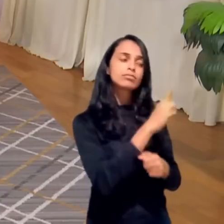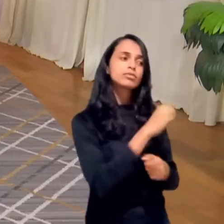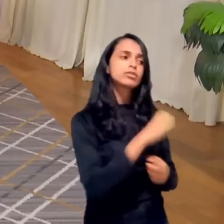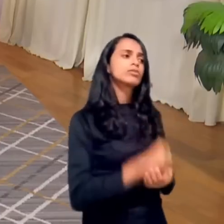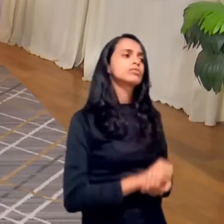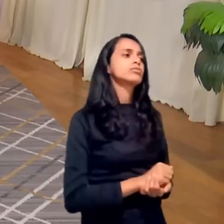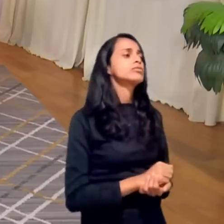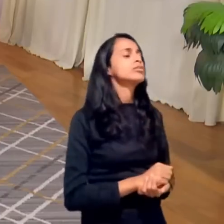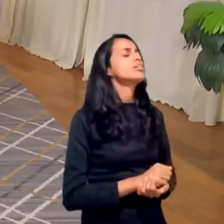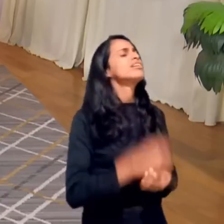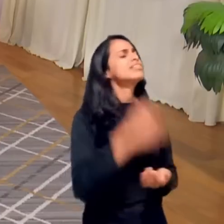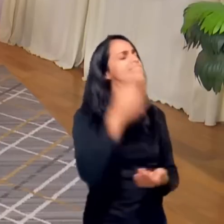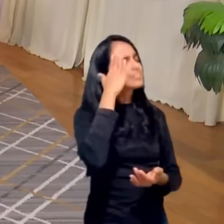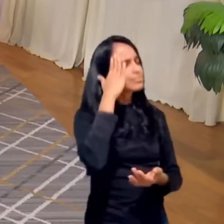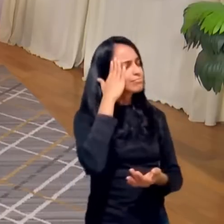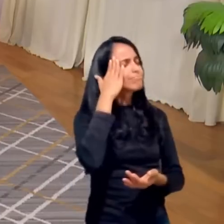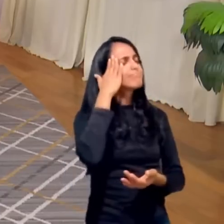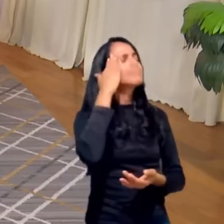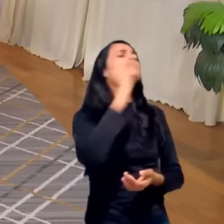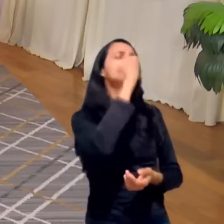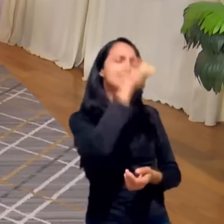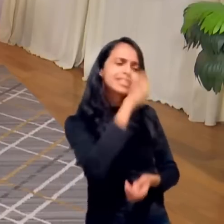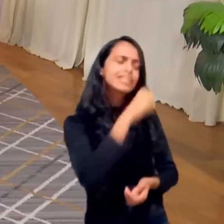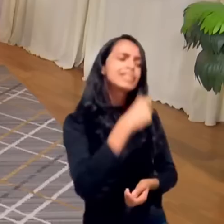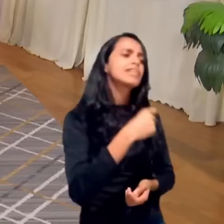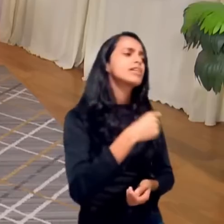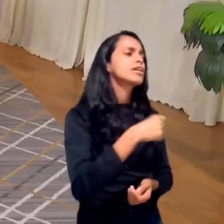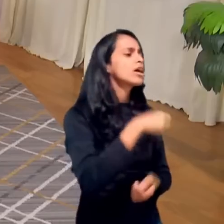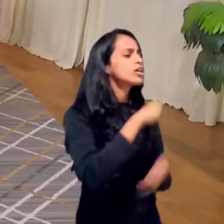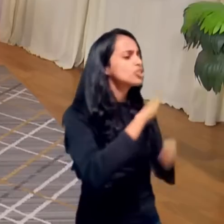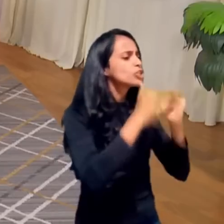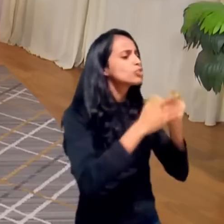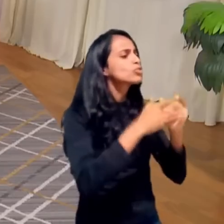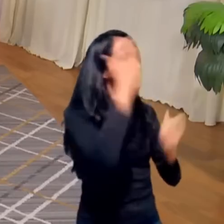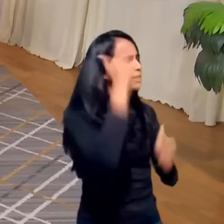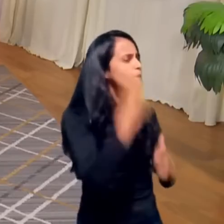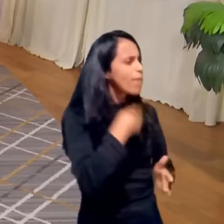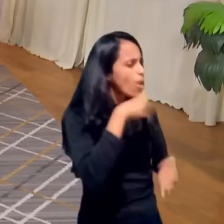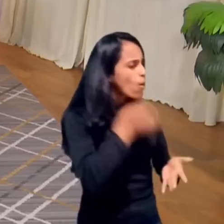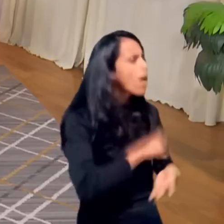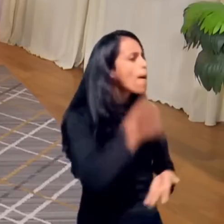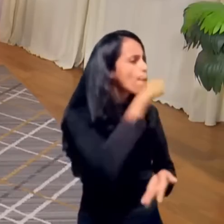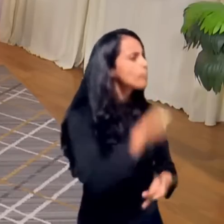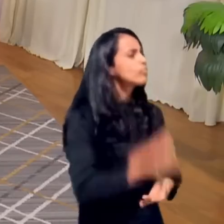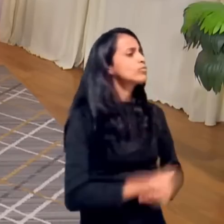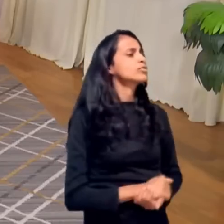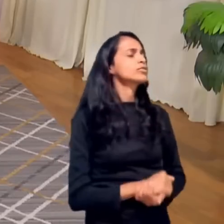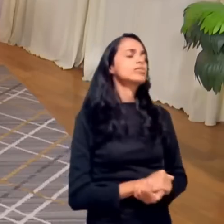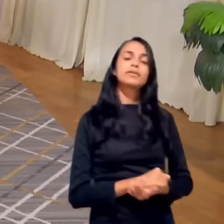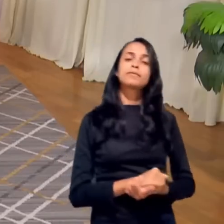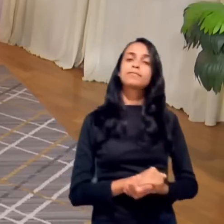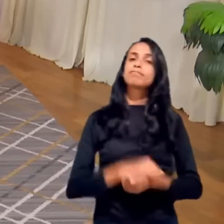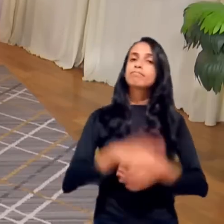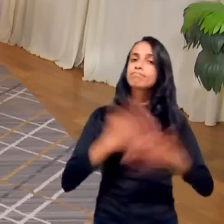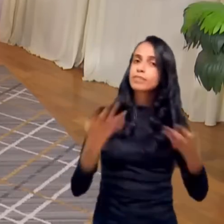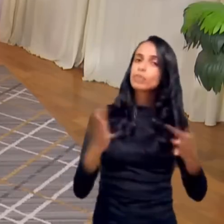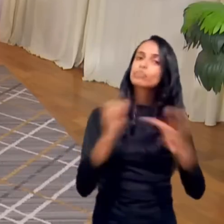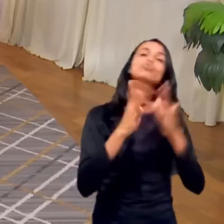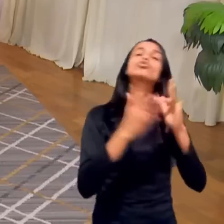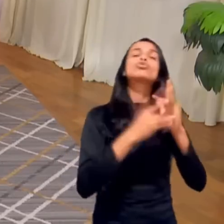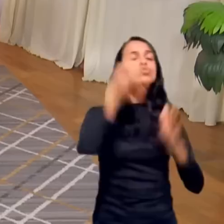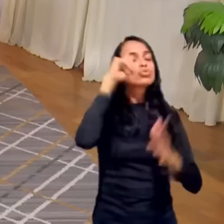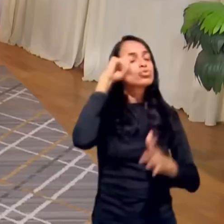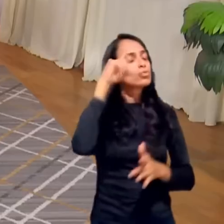tu sabes que te amo. E para Pedro foi dada então uma tarefa: